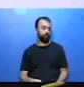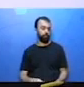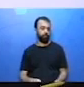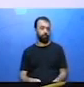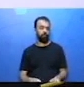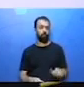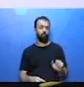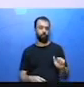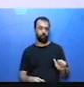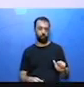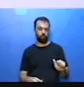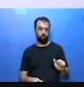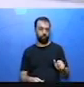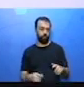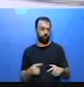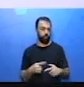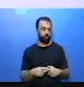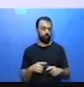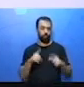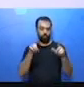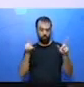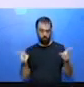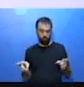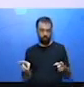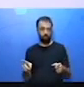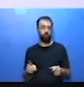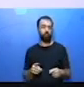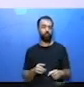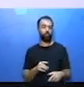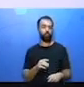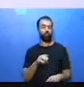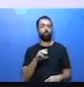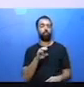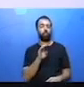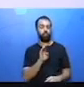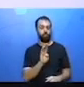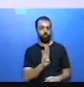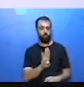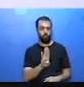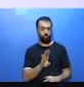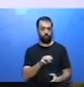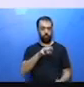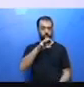A fórmula é essa, tá? A única coisa que difere